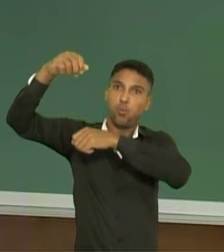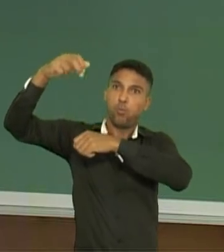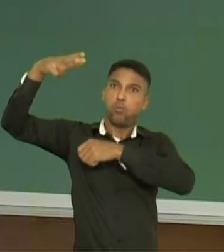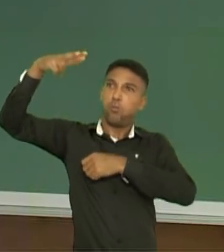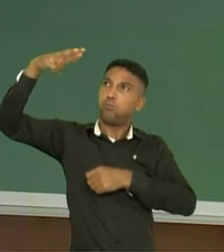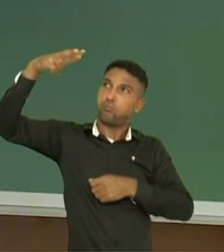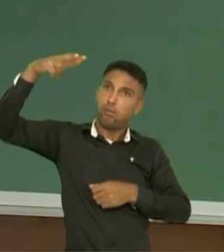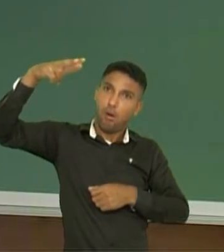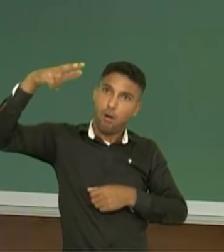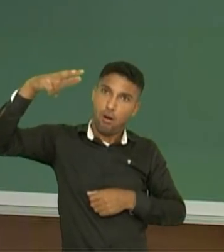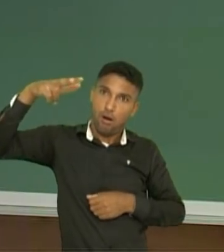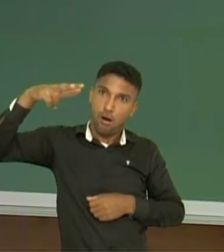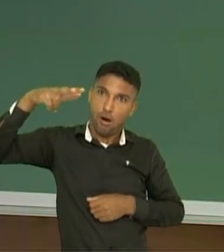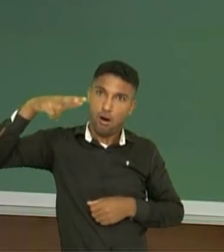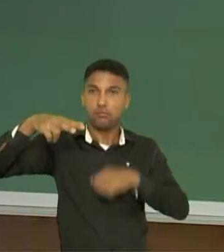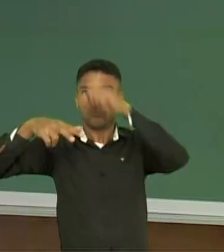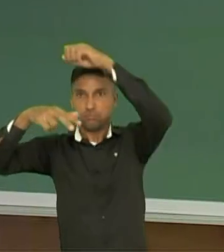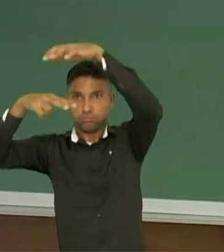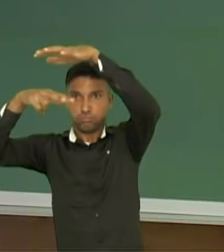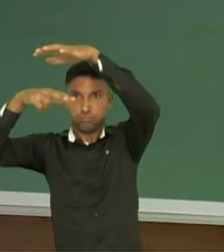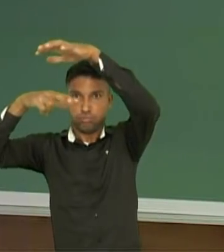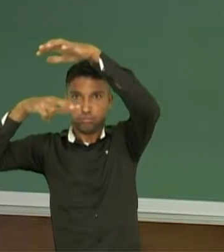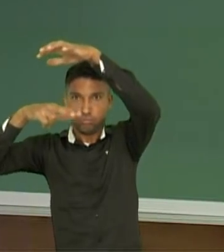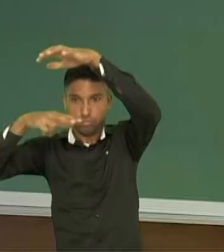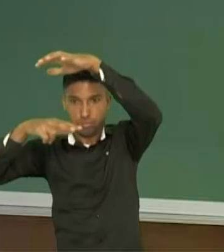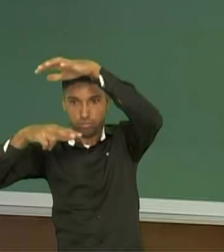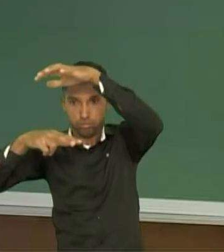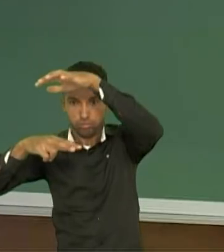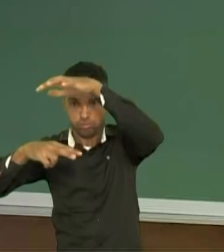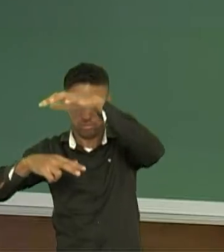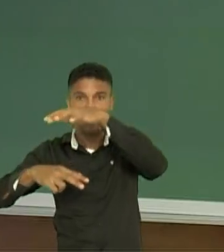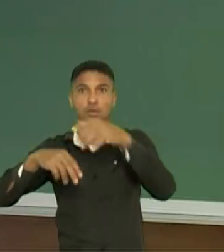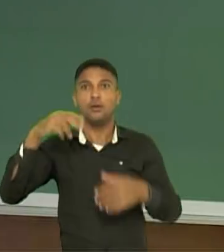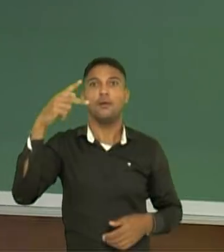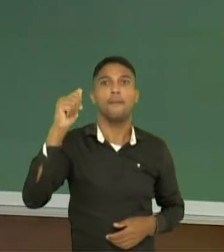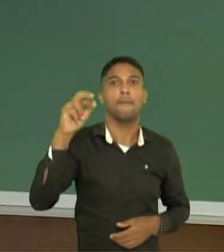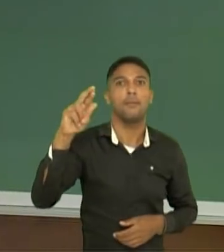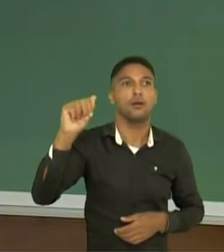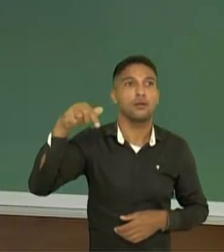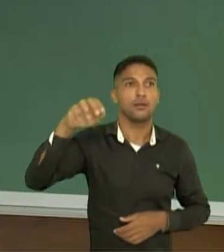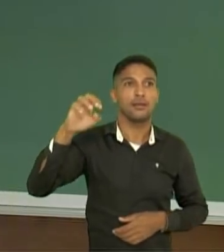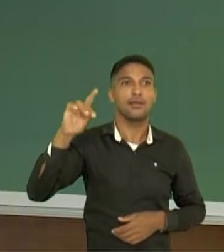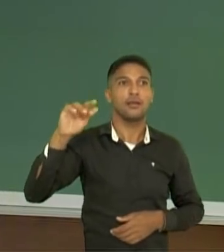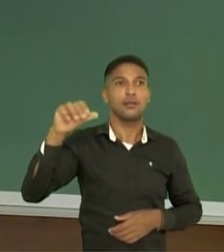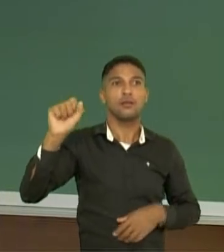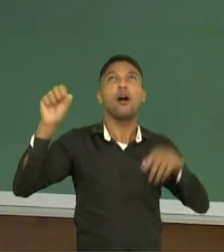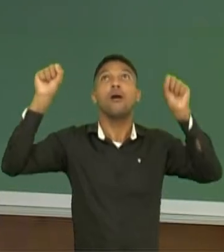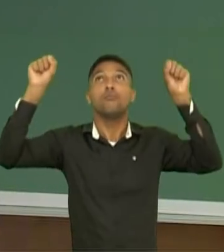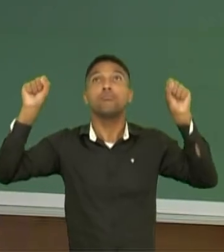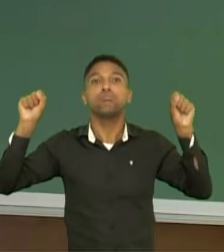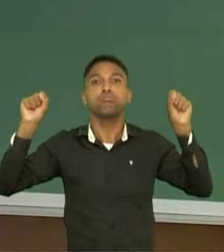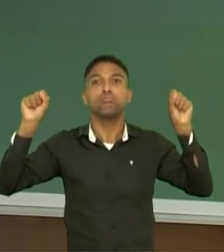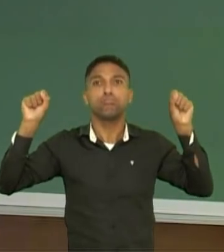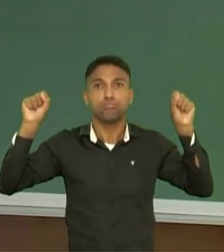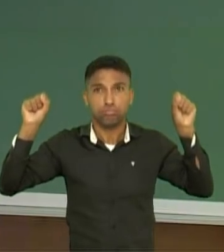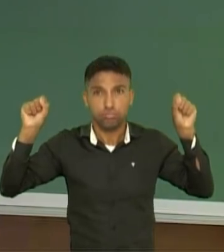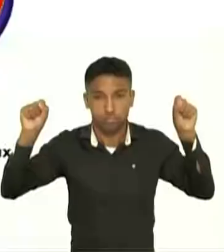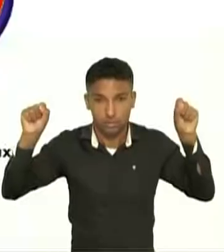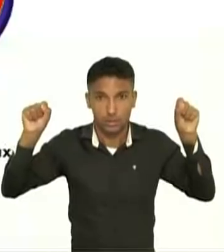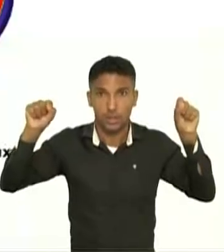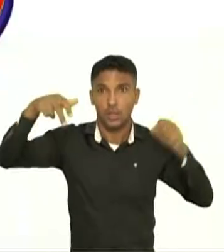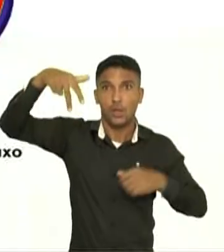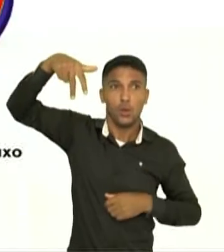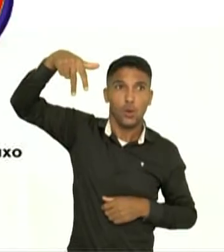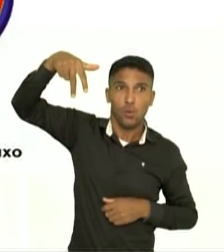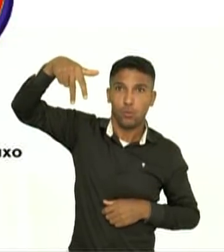descendo e gritando normalmente, né? Então, o que faz com que você segure lá a pessoa, né, para que ela atinja o solo com uma